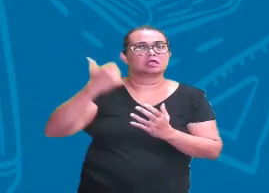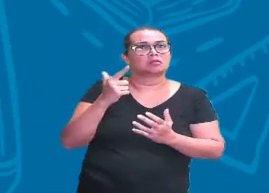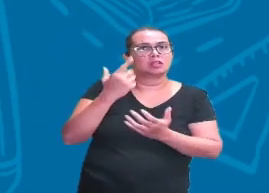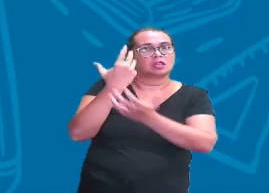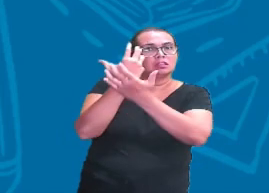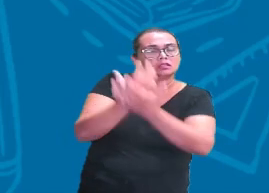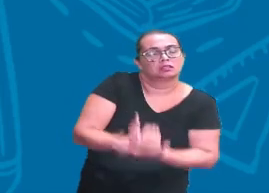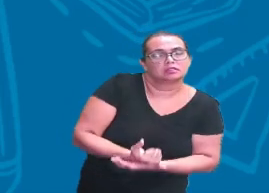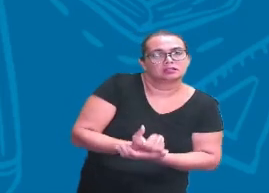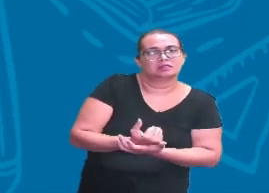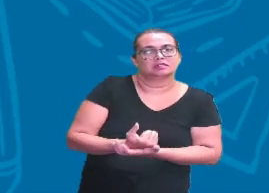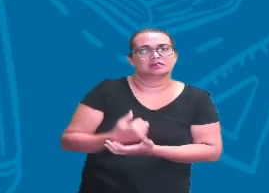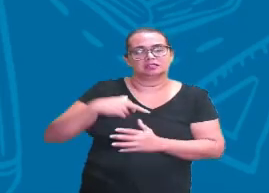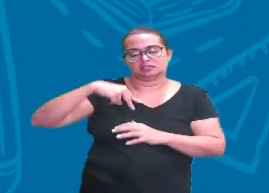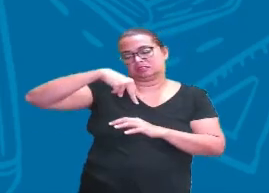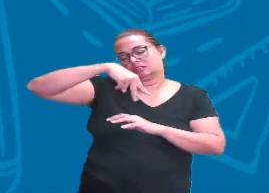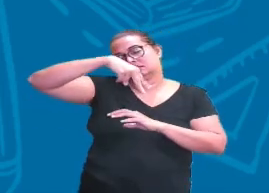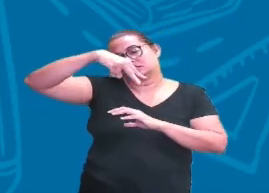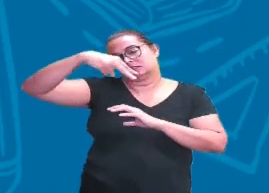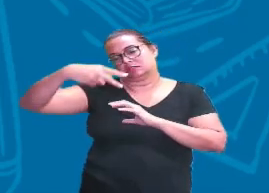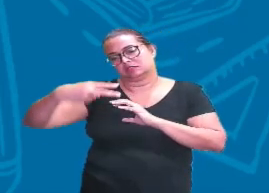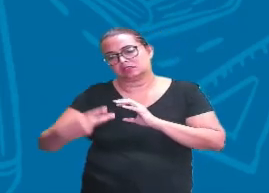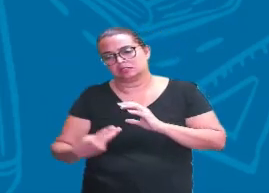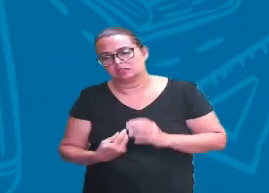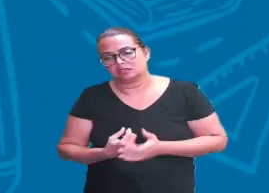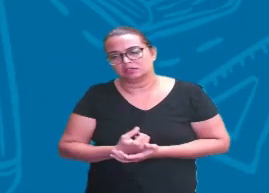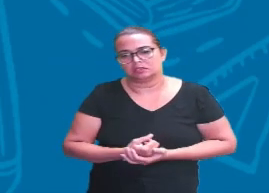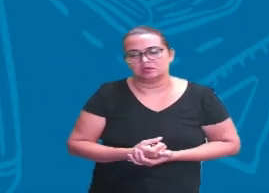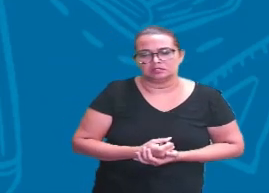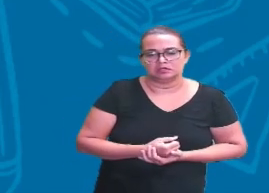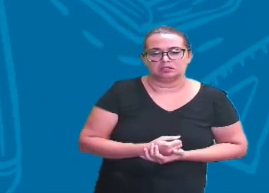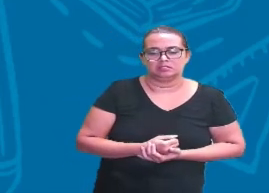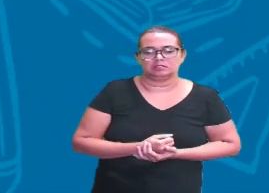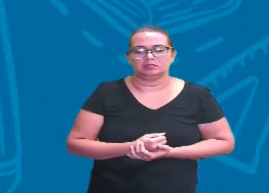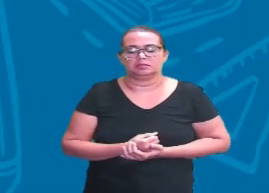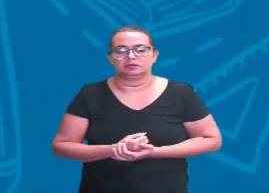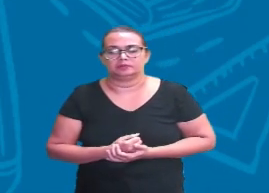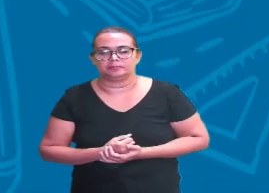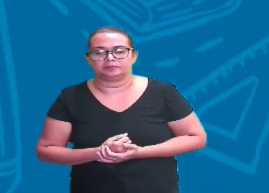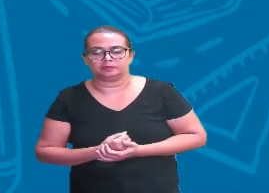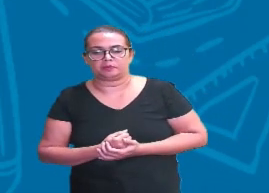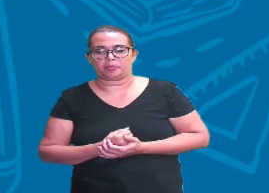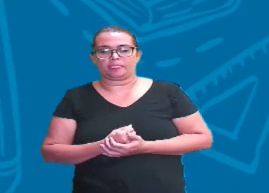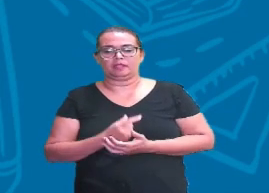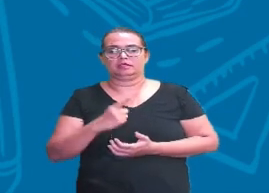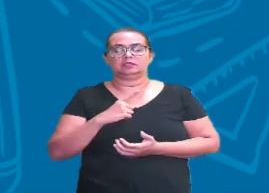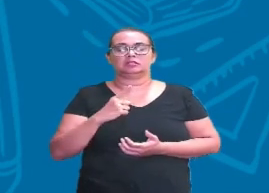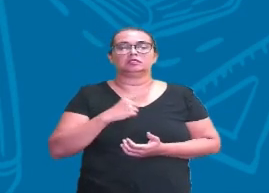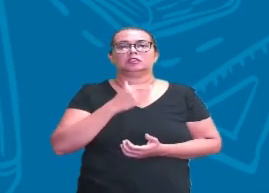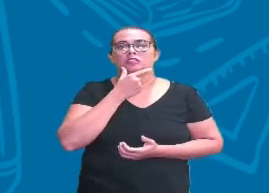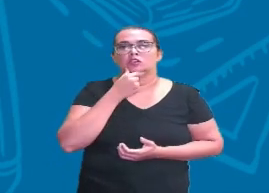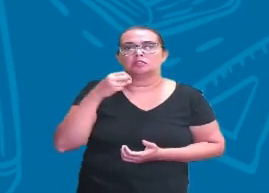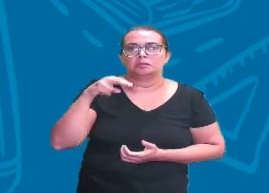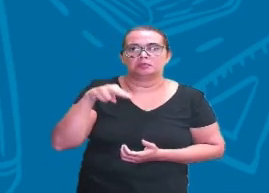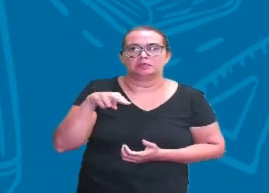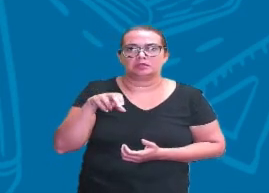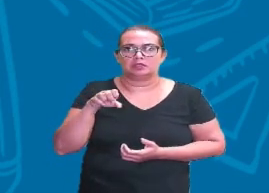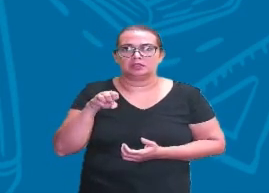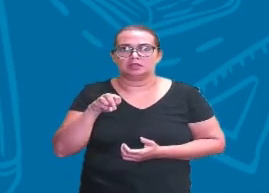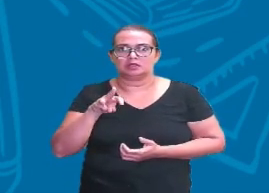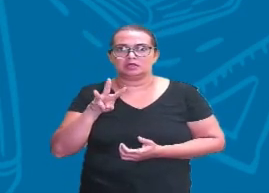Certo? Aqui eu tenho uma breve história, né, de Isaac Newton, que diz o seguinte, que ele